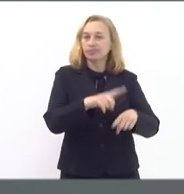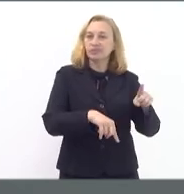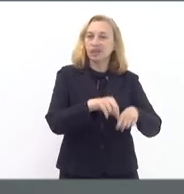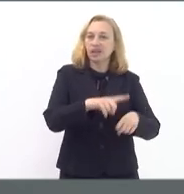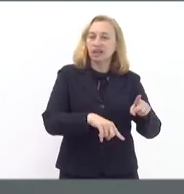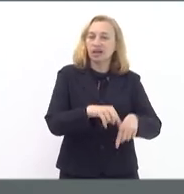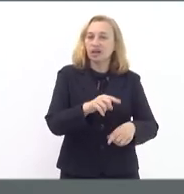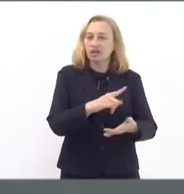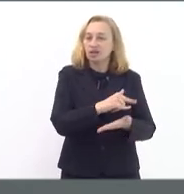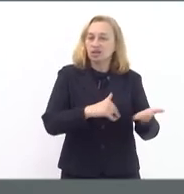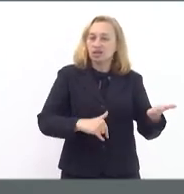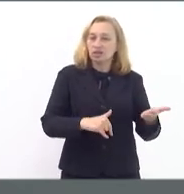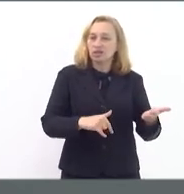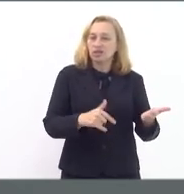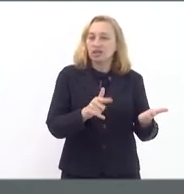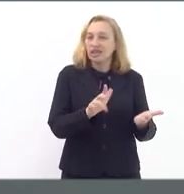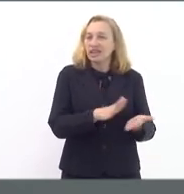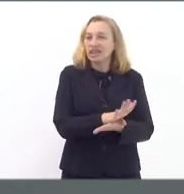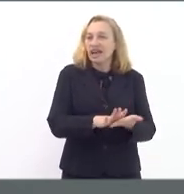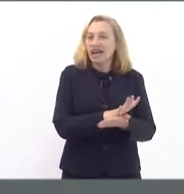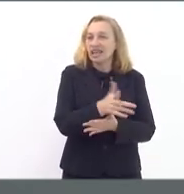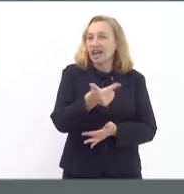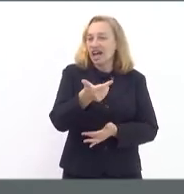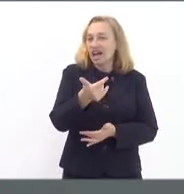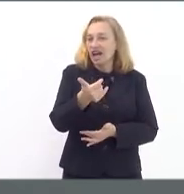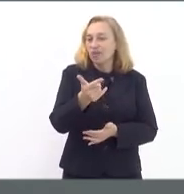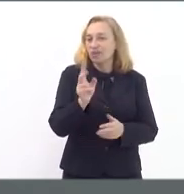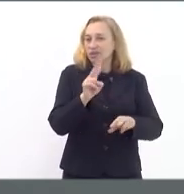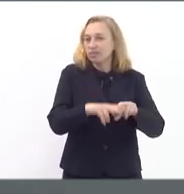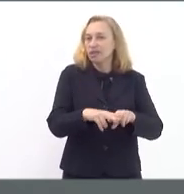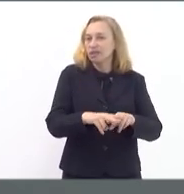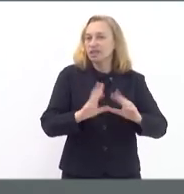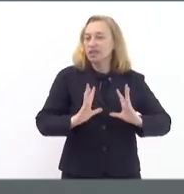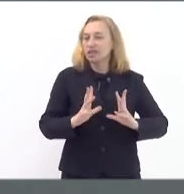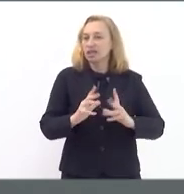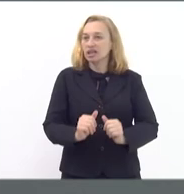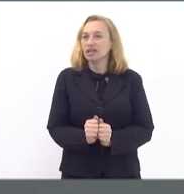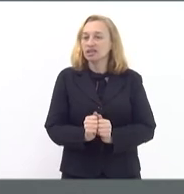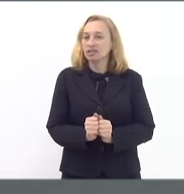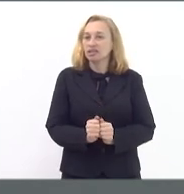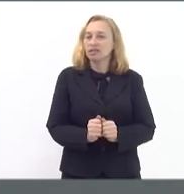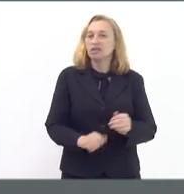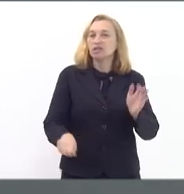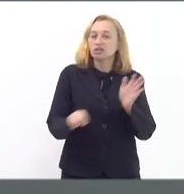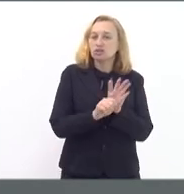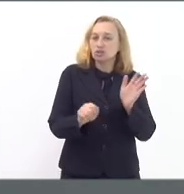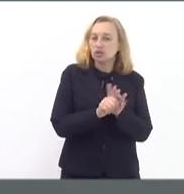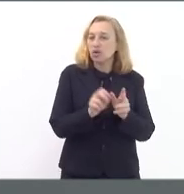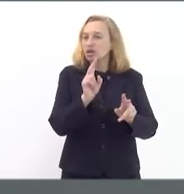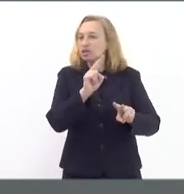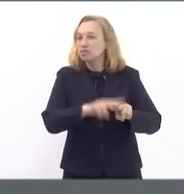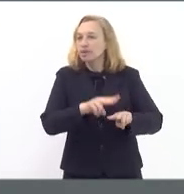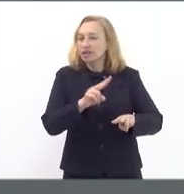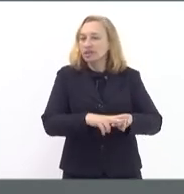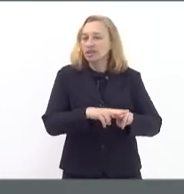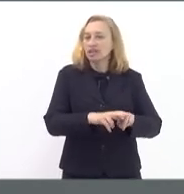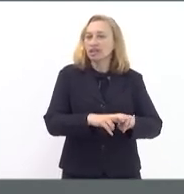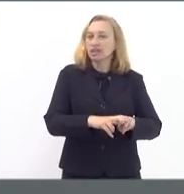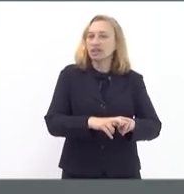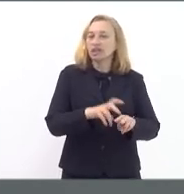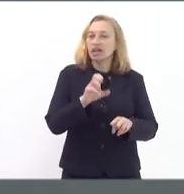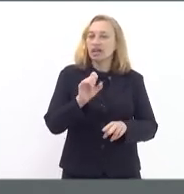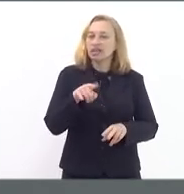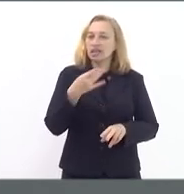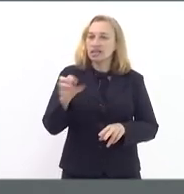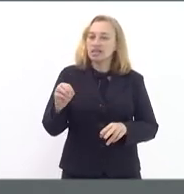procedência e armas apreendidas é limpeza na área Ferroviária droga apreendida a estação ela